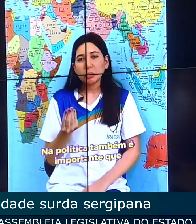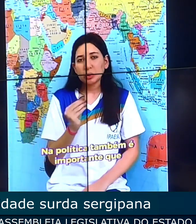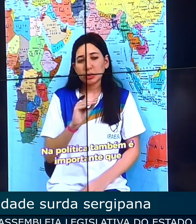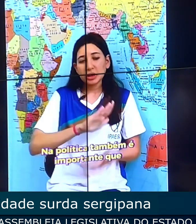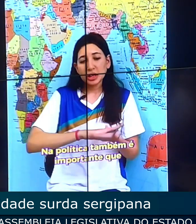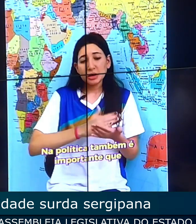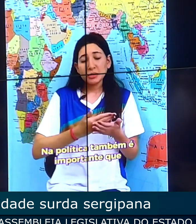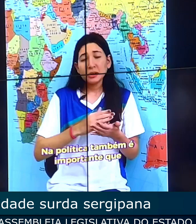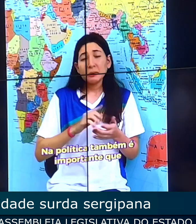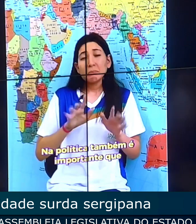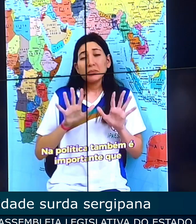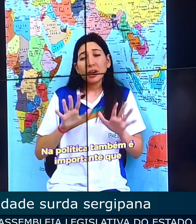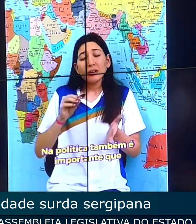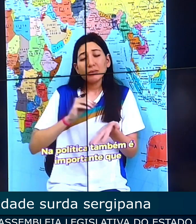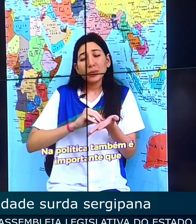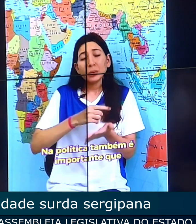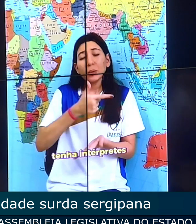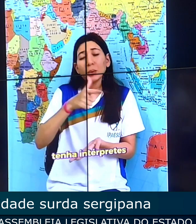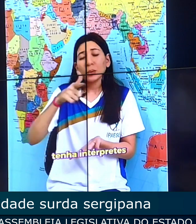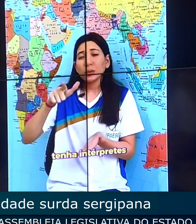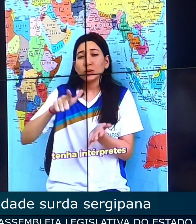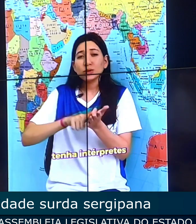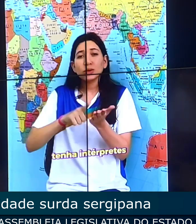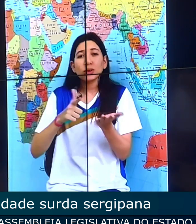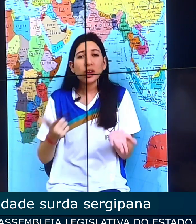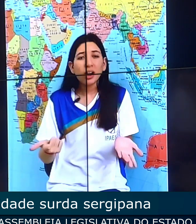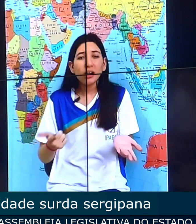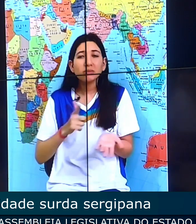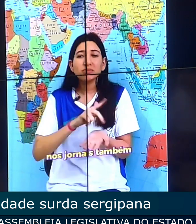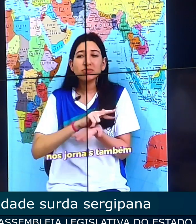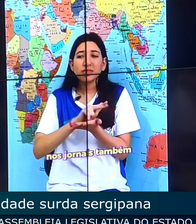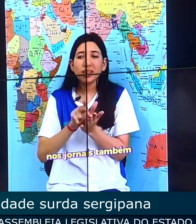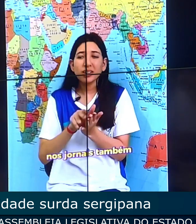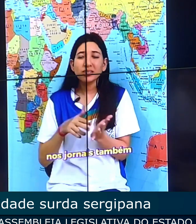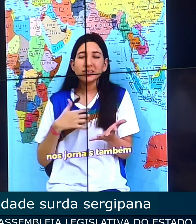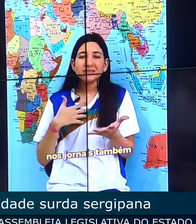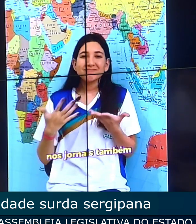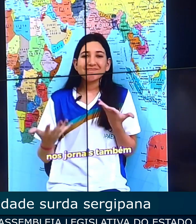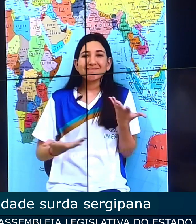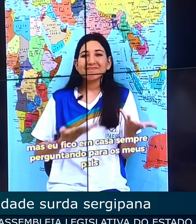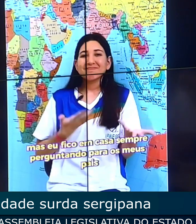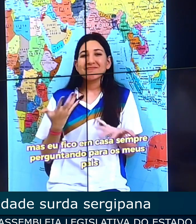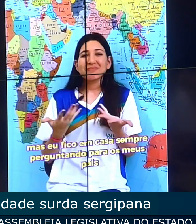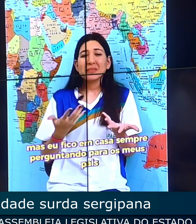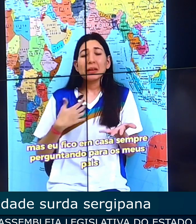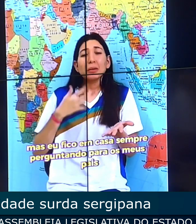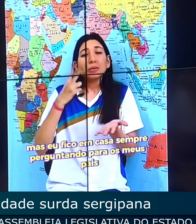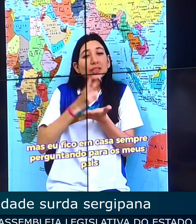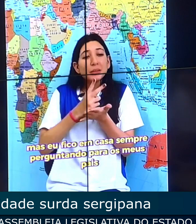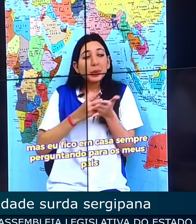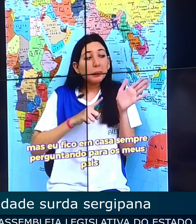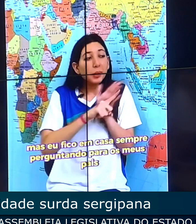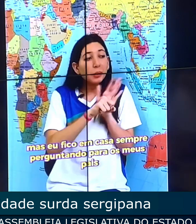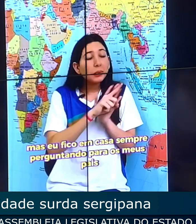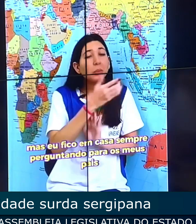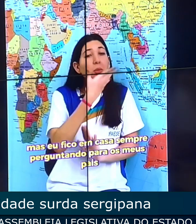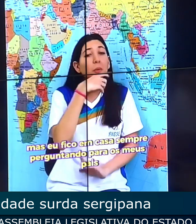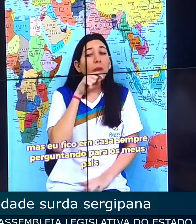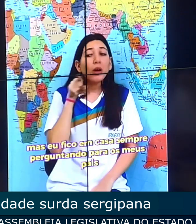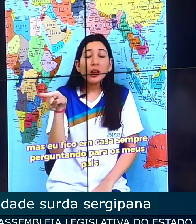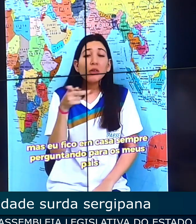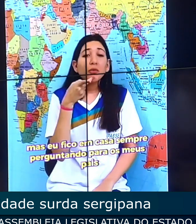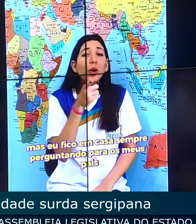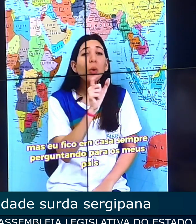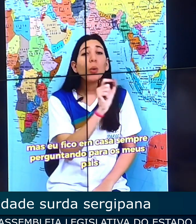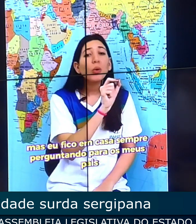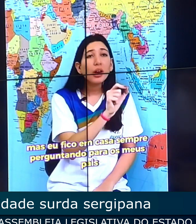Na política também é importante que tenha intérpretes, nos jornais também, mas eu